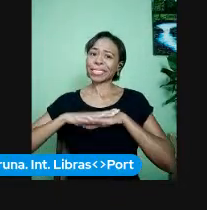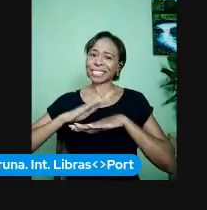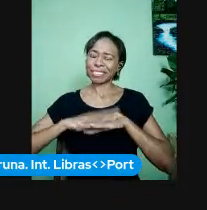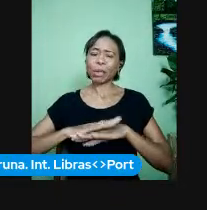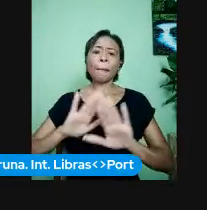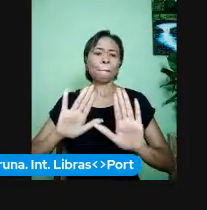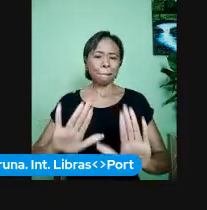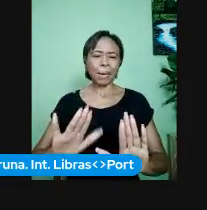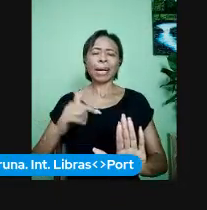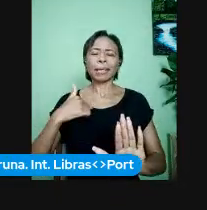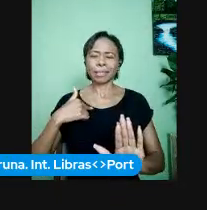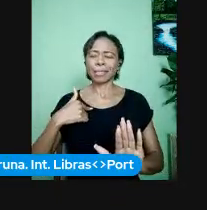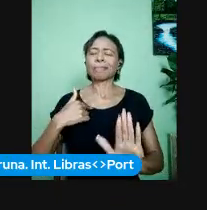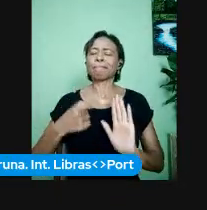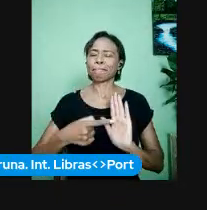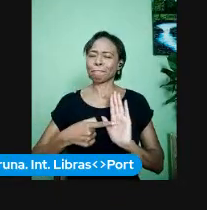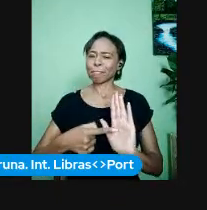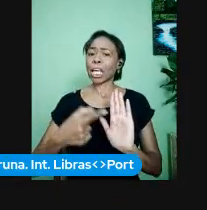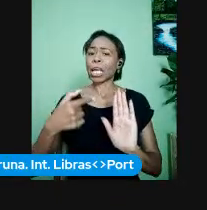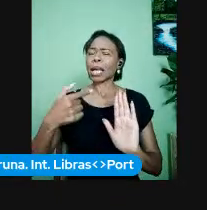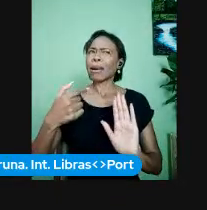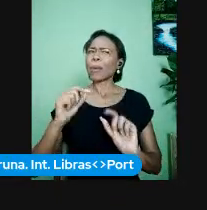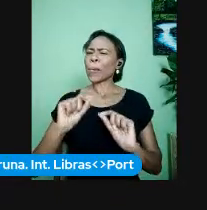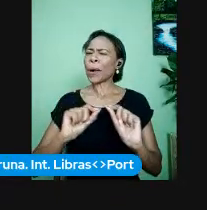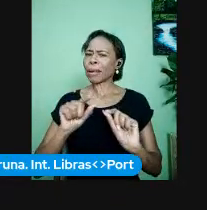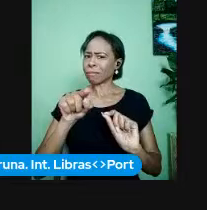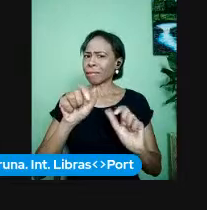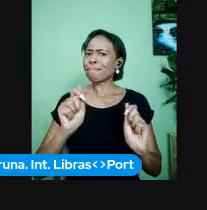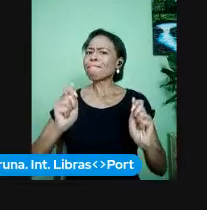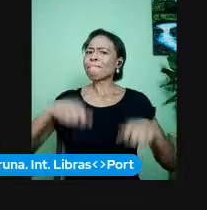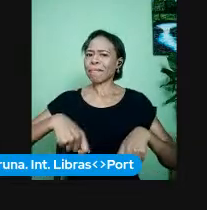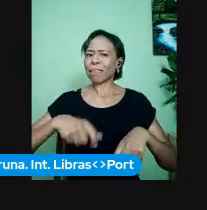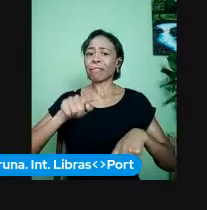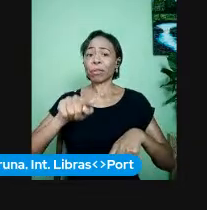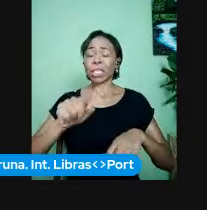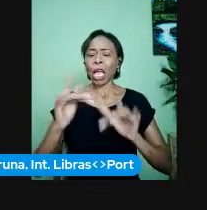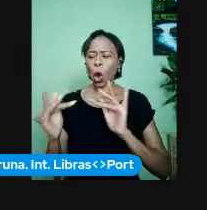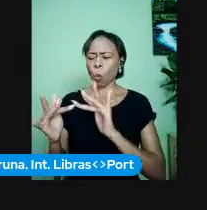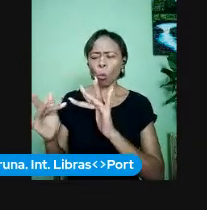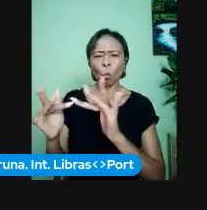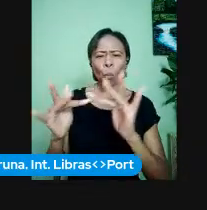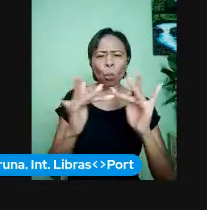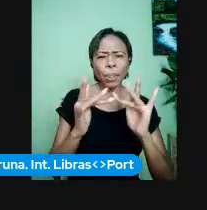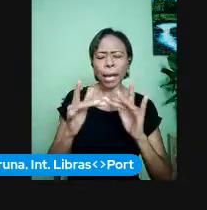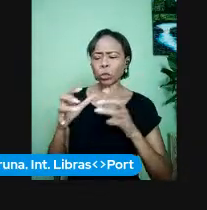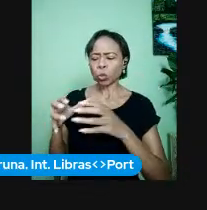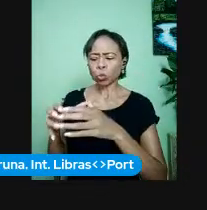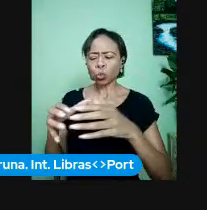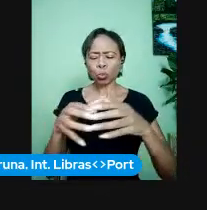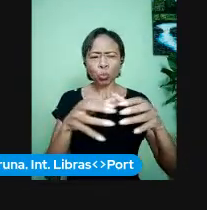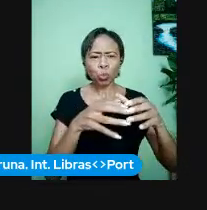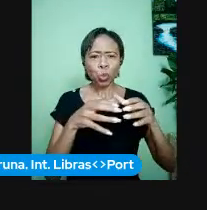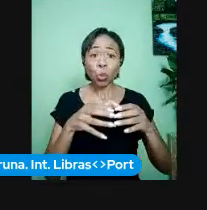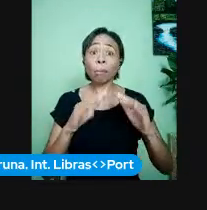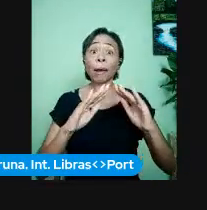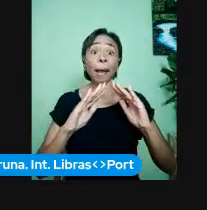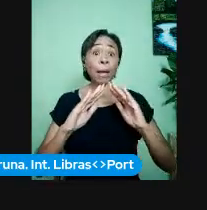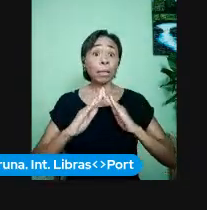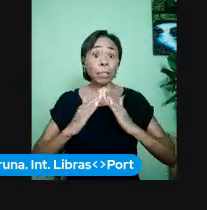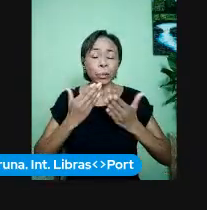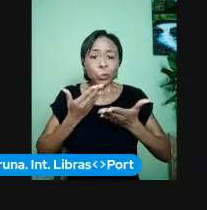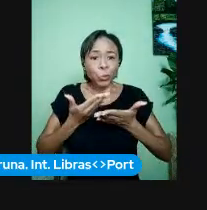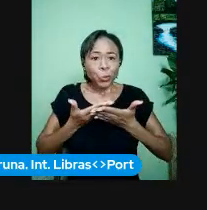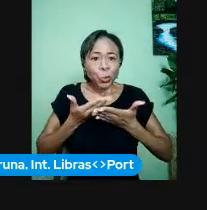é possível quando você se conecta com rede, quando você se conecta com a sua escola, que vem sendo uma grande